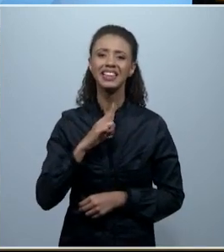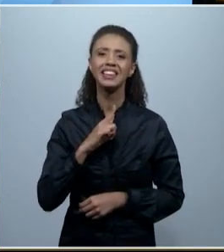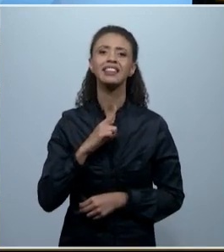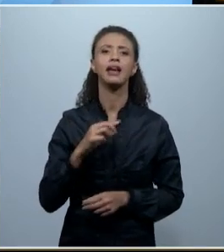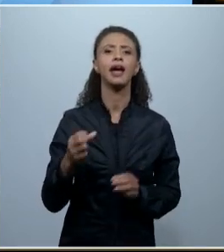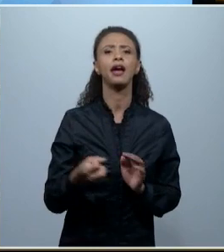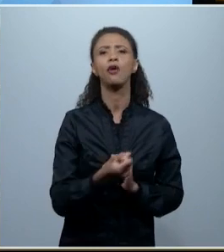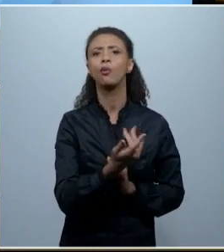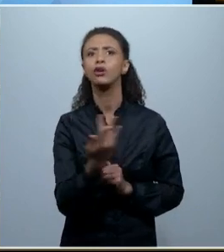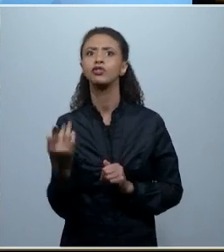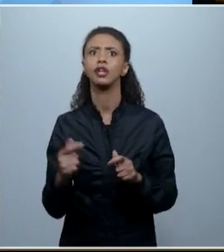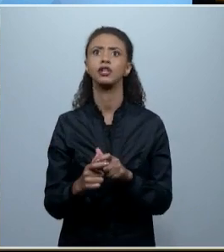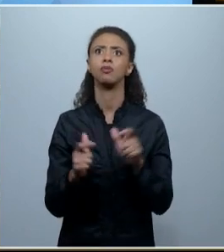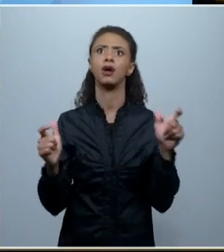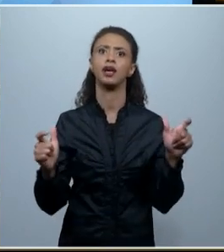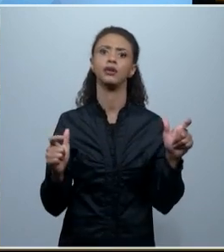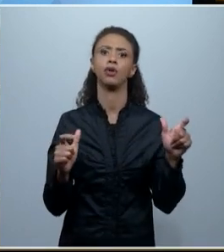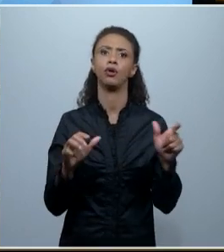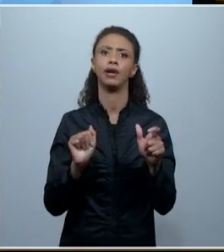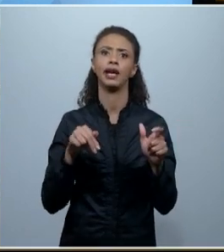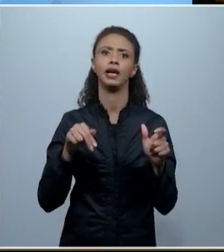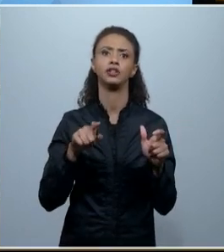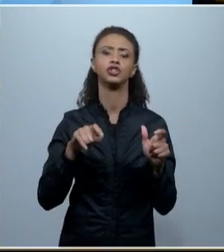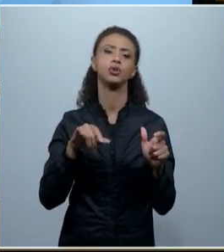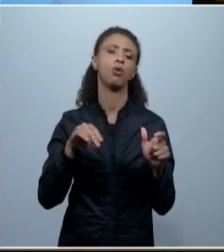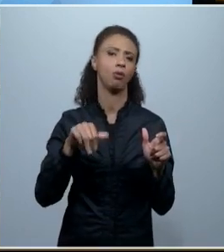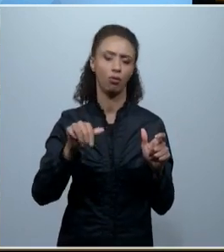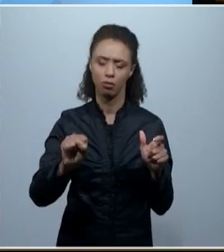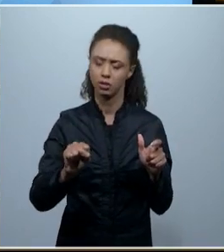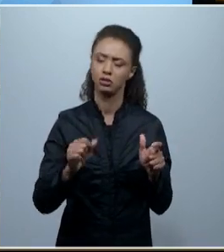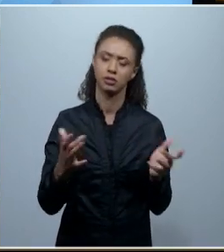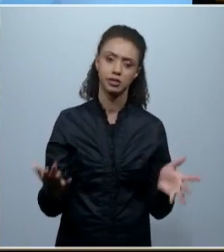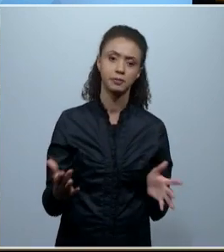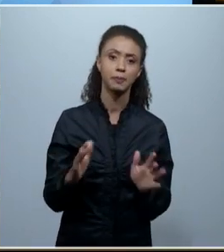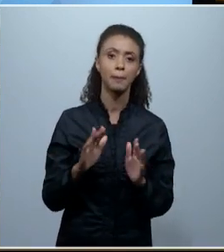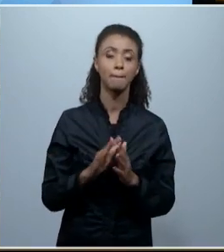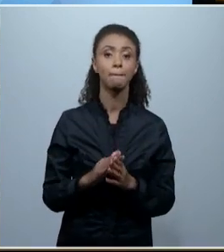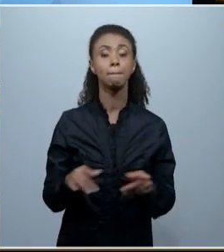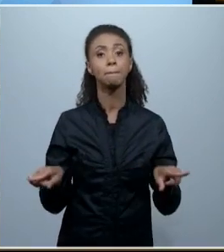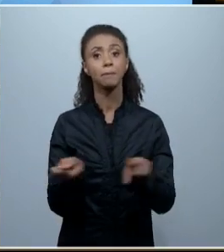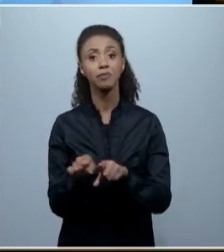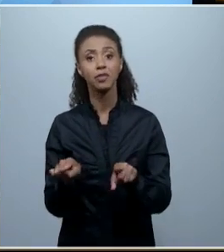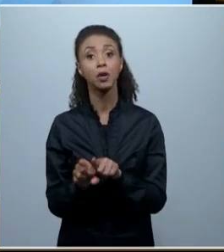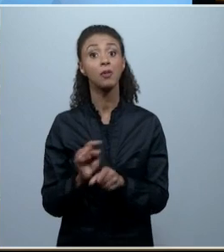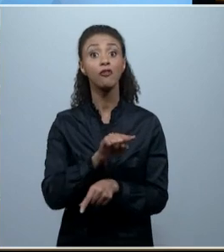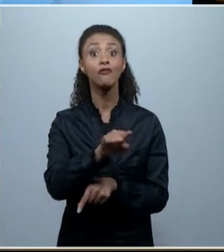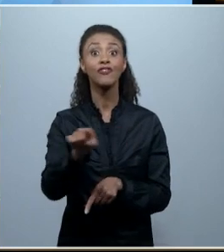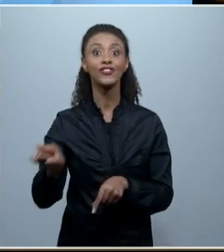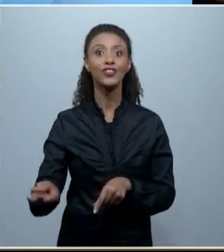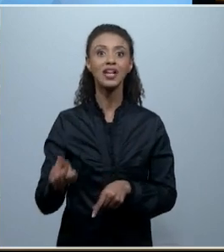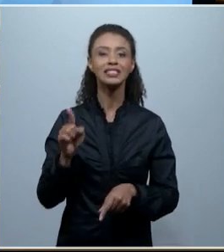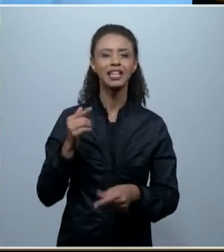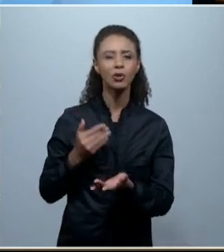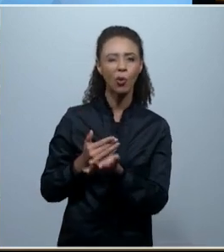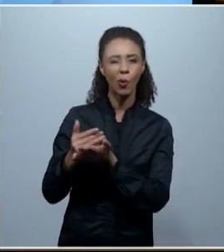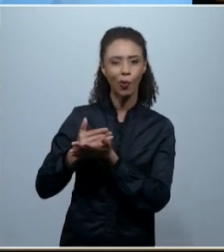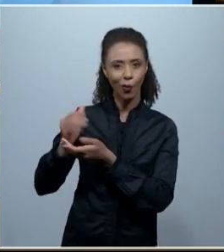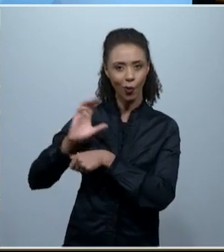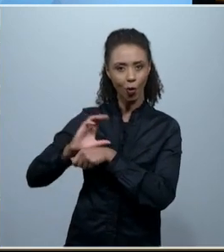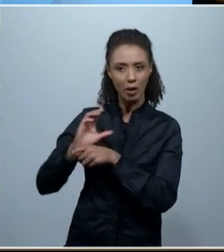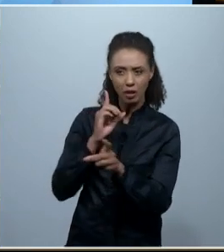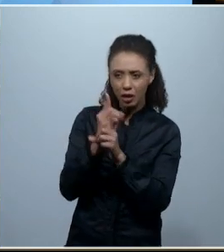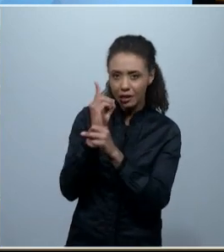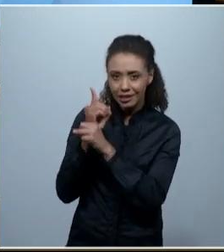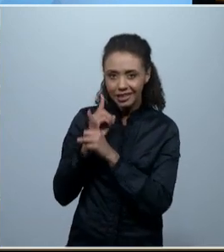matização muito a rigorosa até os axiomas que vocês encontraram no comecinho do curso